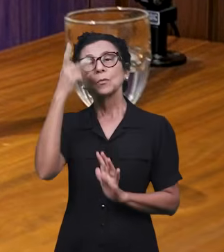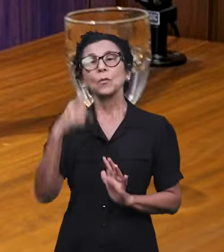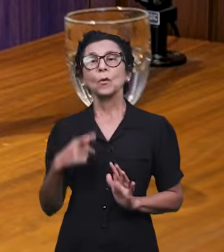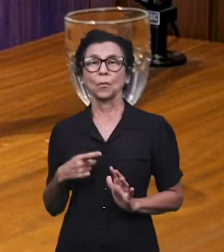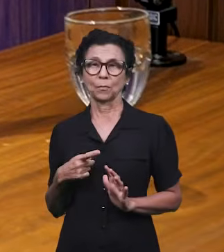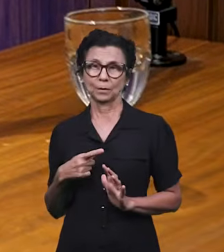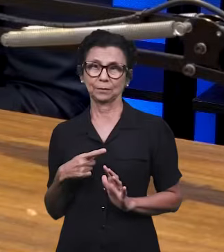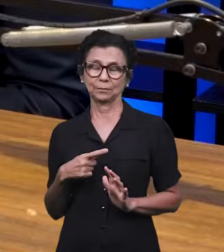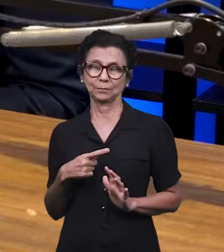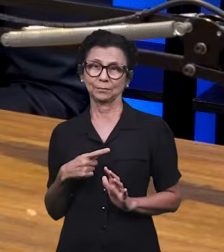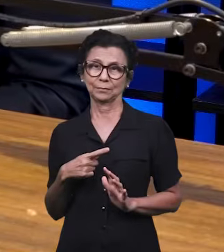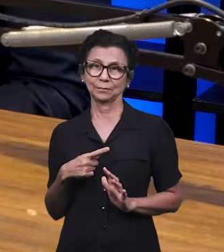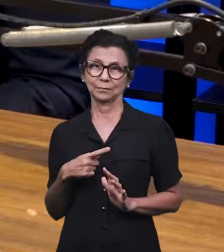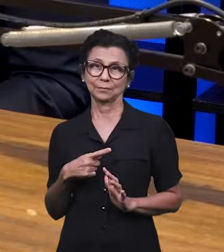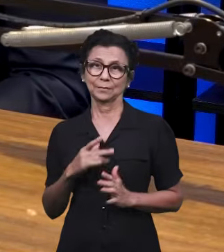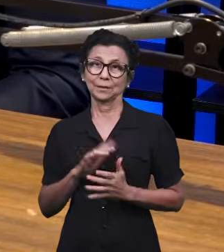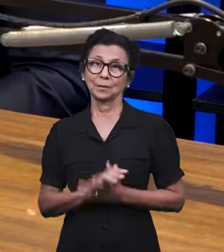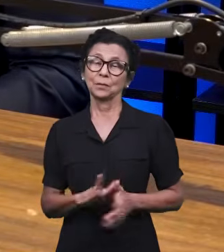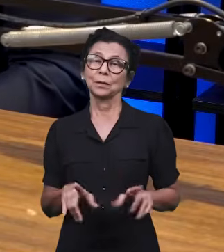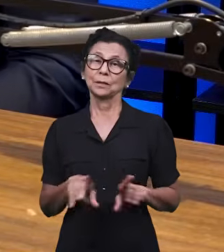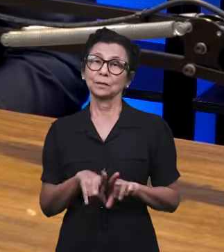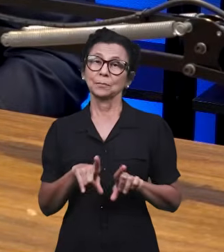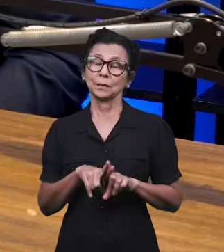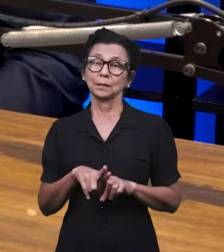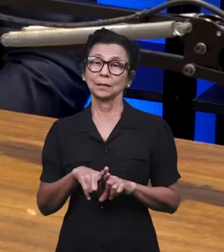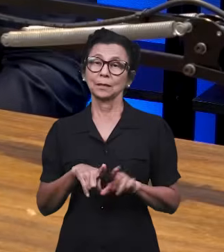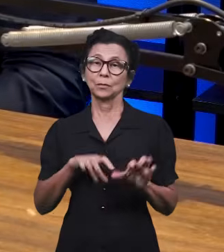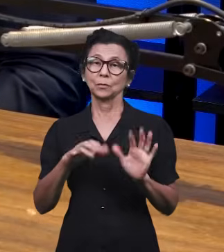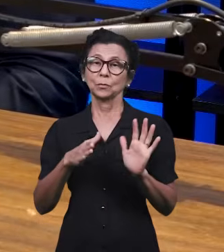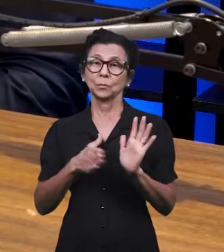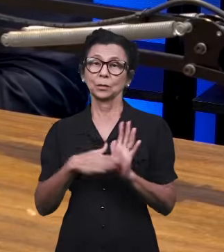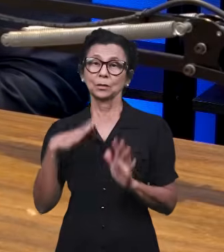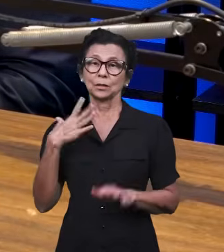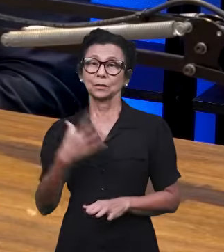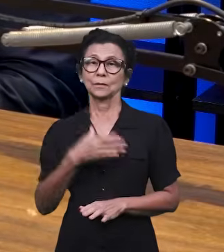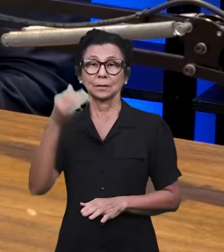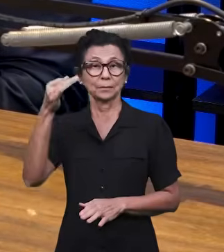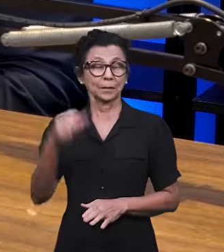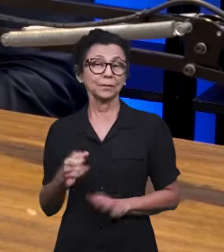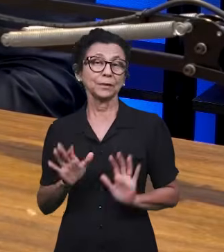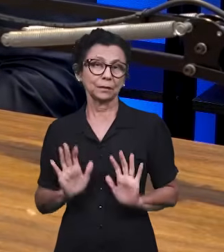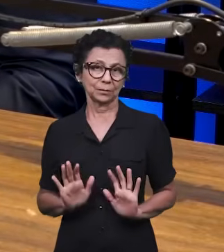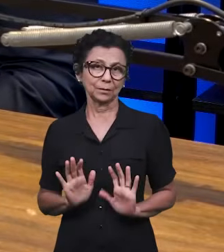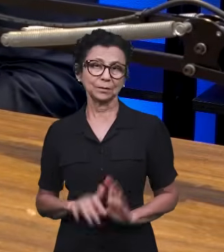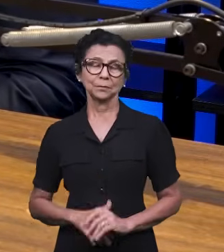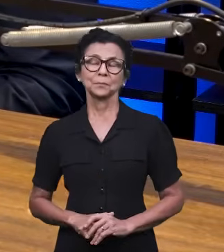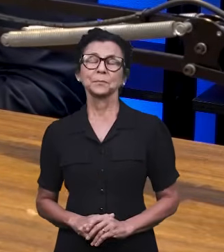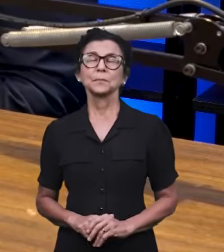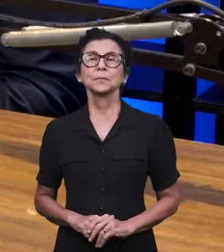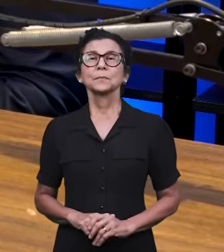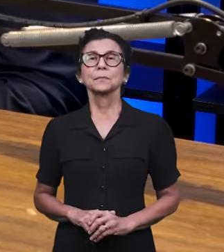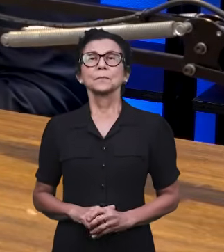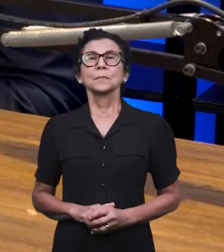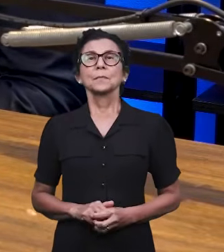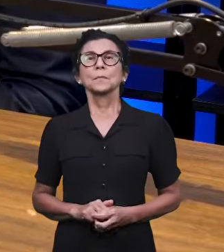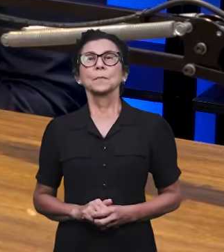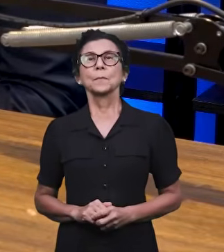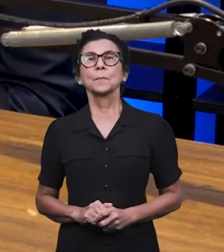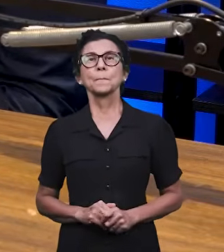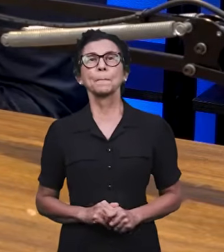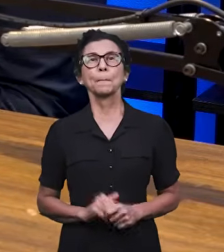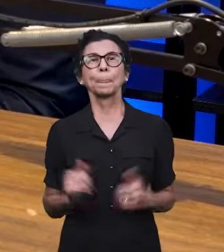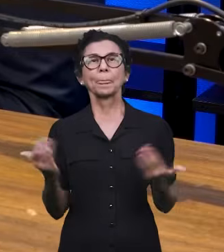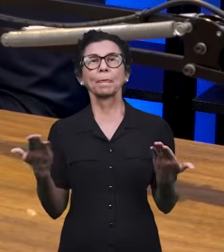que é perfeito. Irmãos, a paz do Senhor. E nós vamos voltar aqui, né, a falar de Deus